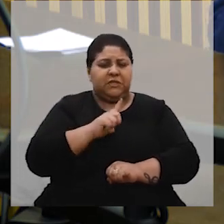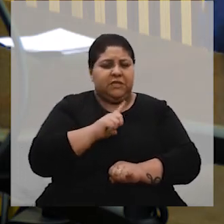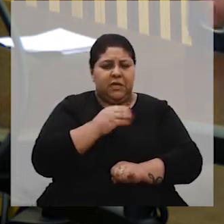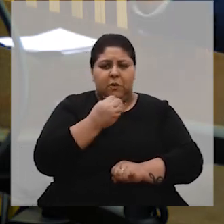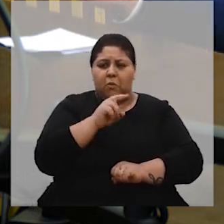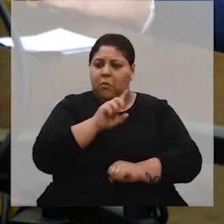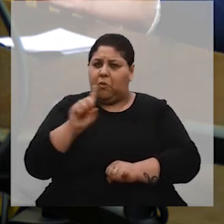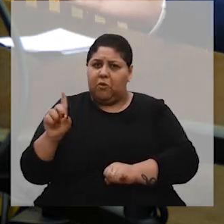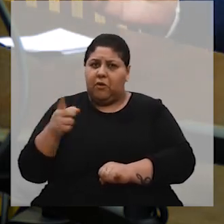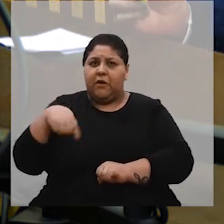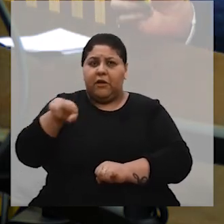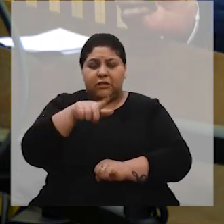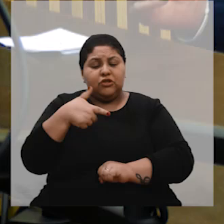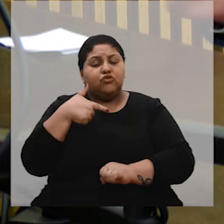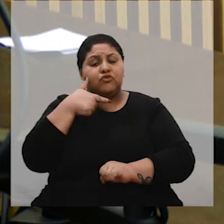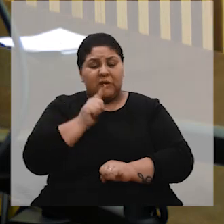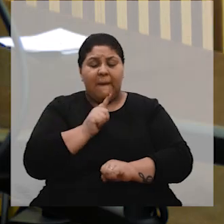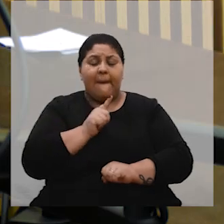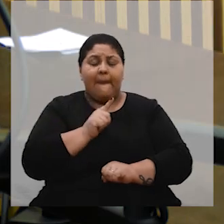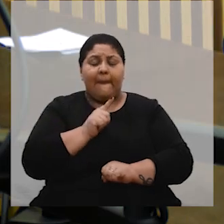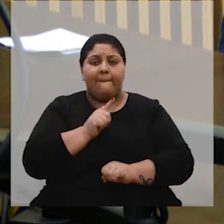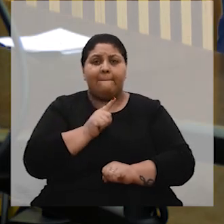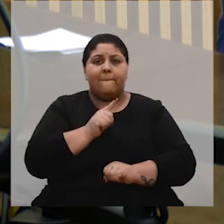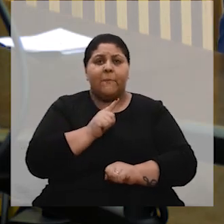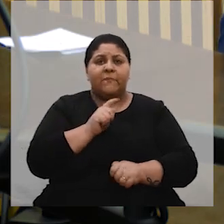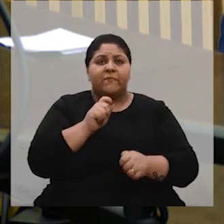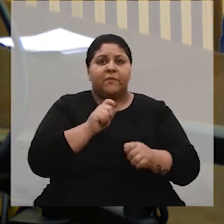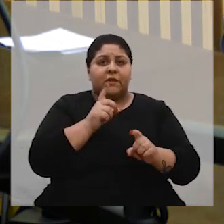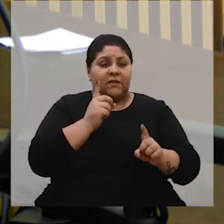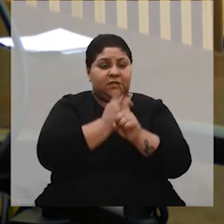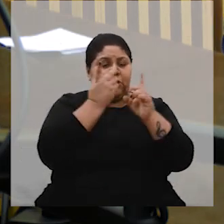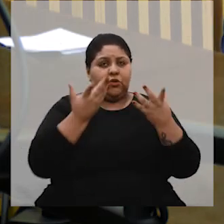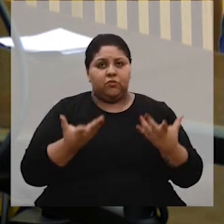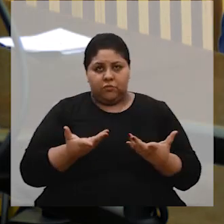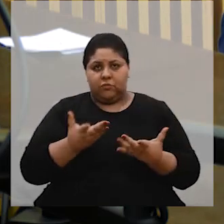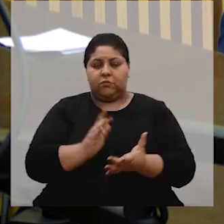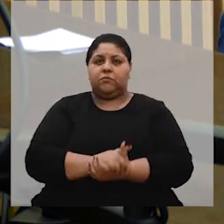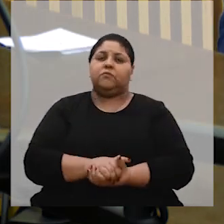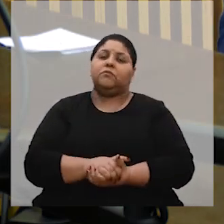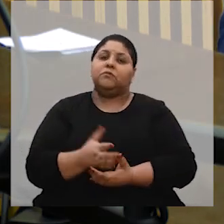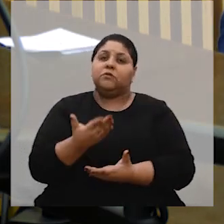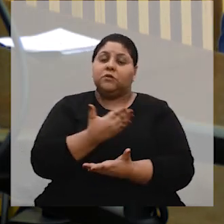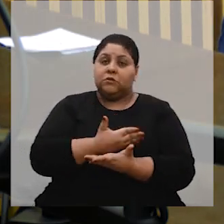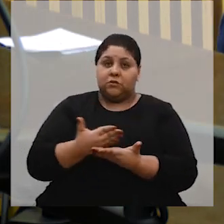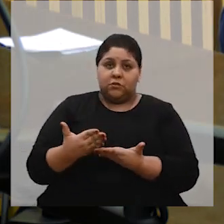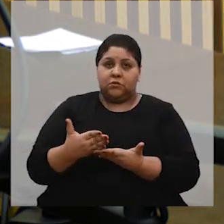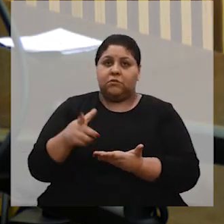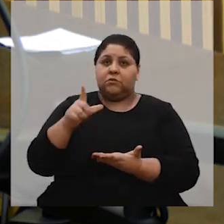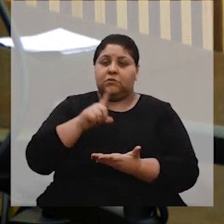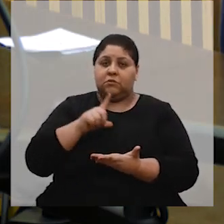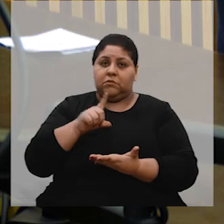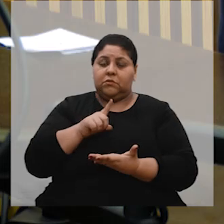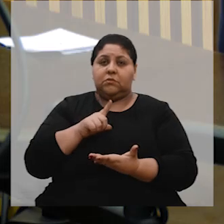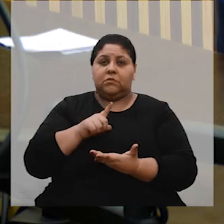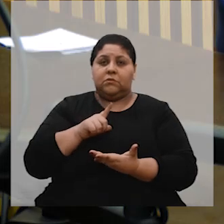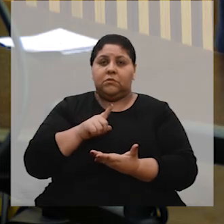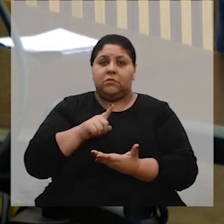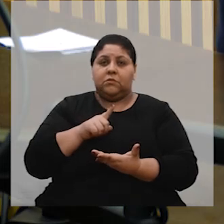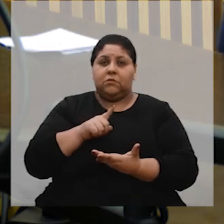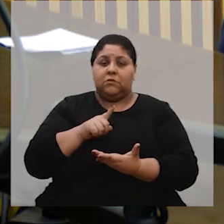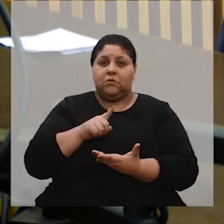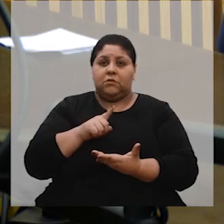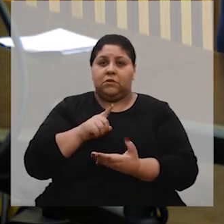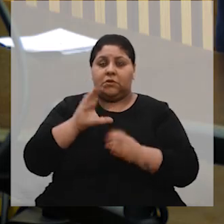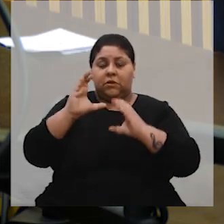tem ou não, e aí a gente já consegue fazer esse diagnóstico. A parte disso, a gente vai ter inserções